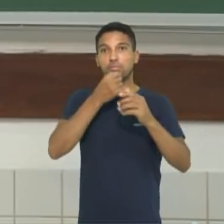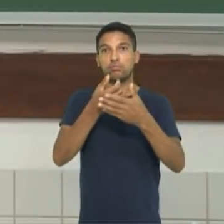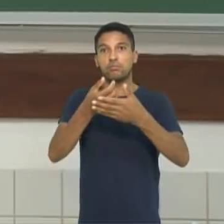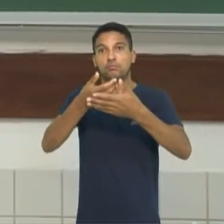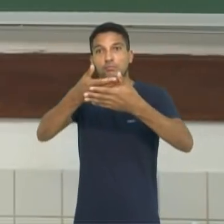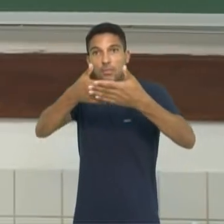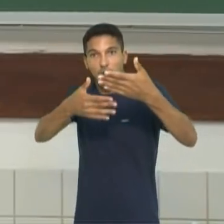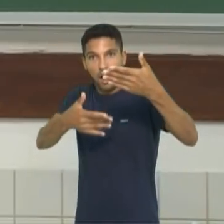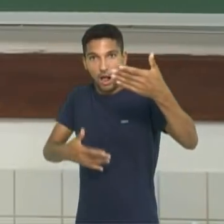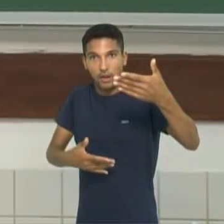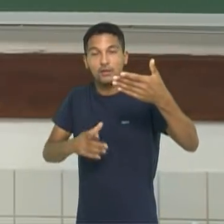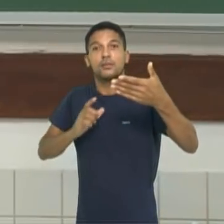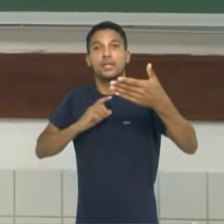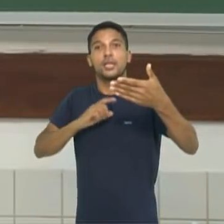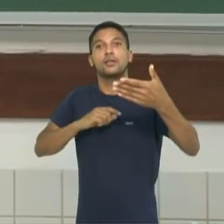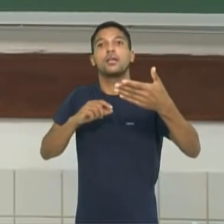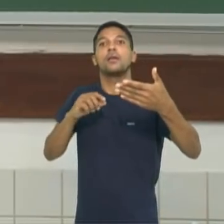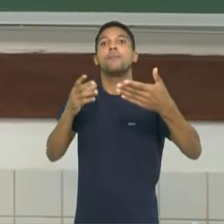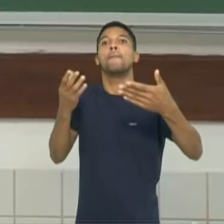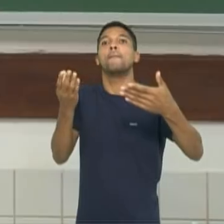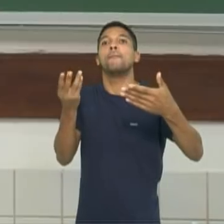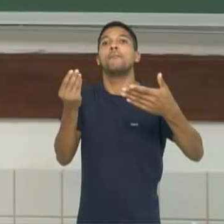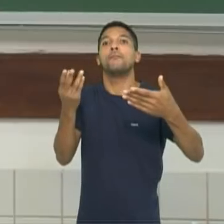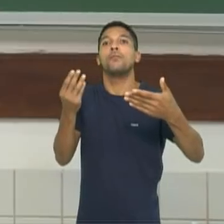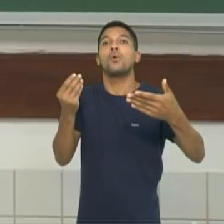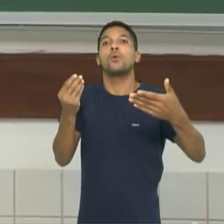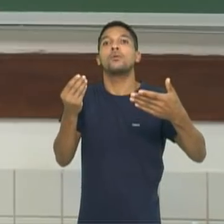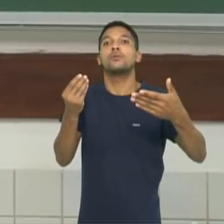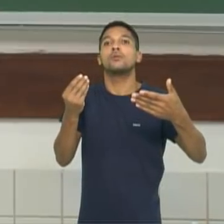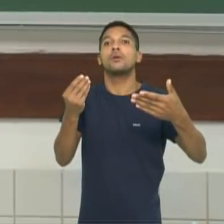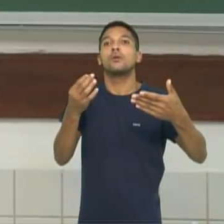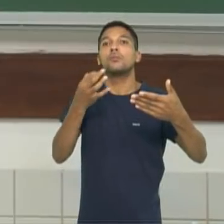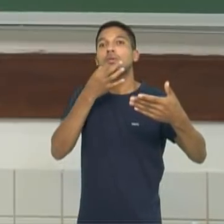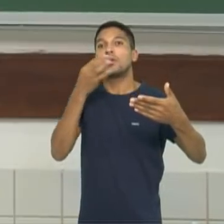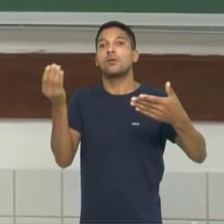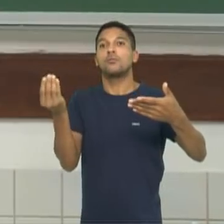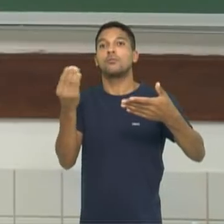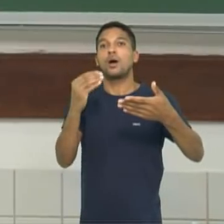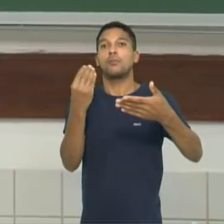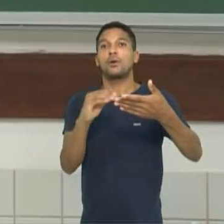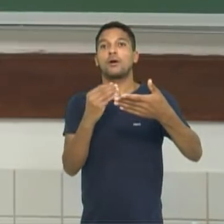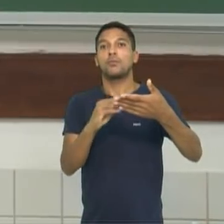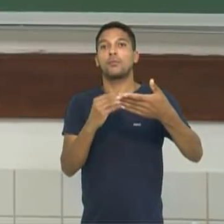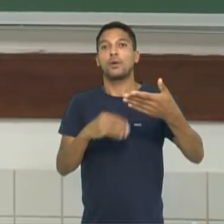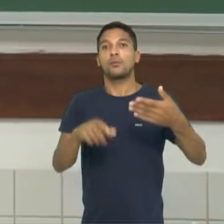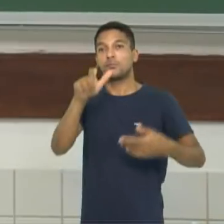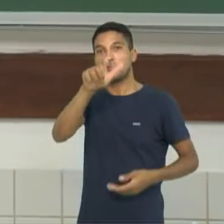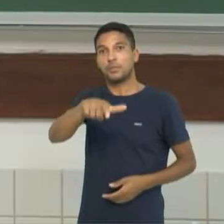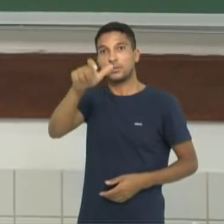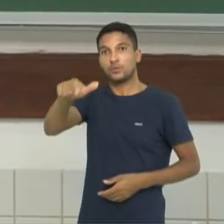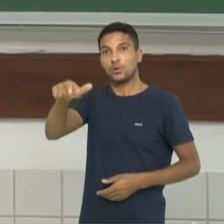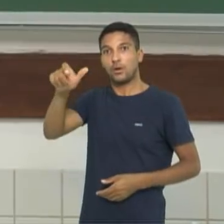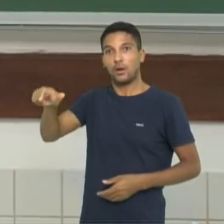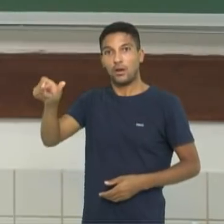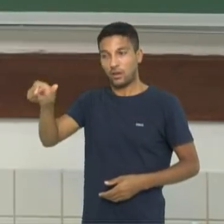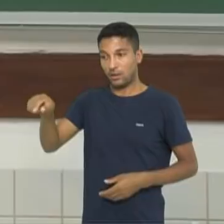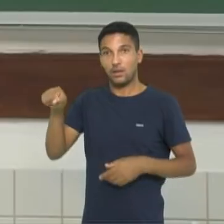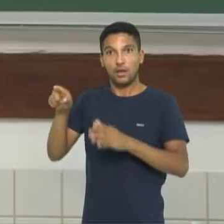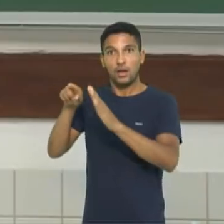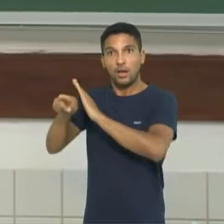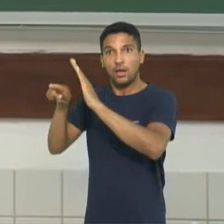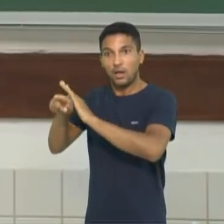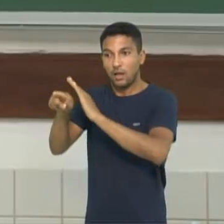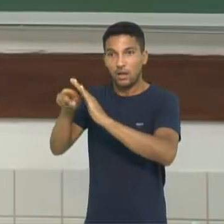que ela tem esse caráter polifônico, porque várias pessoas podem se pronunciar a respeito do assunto, do tema que está sendo